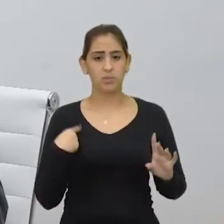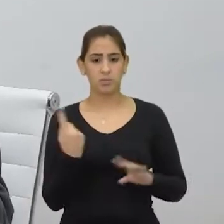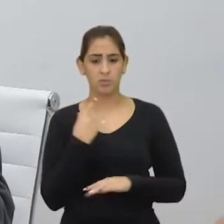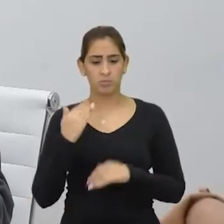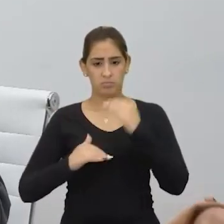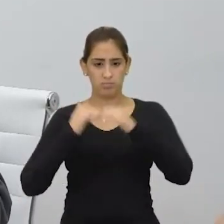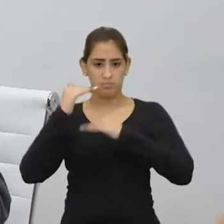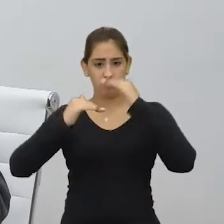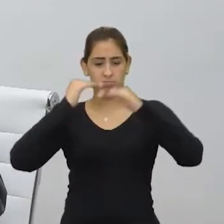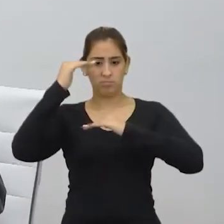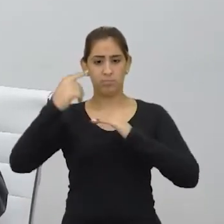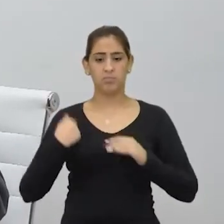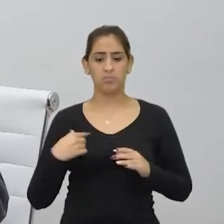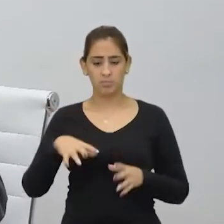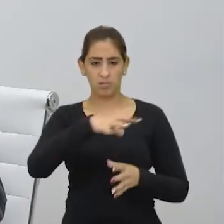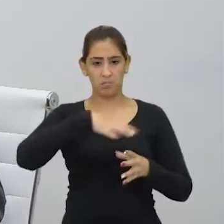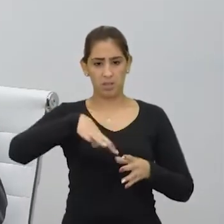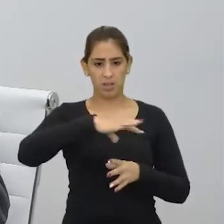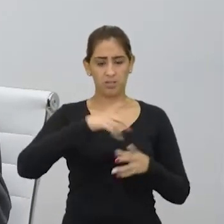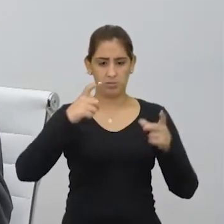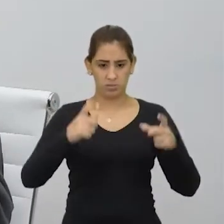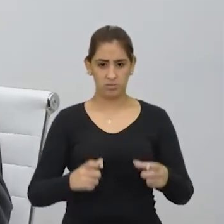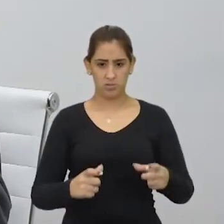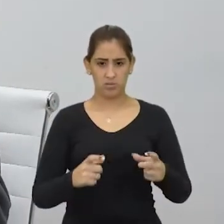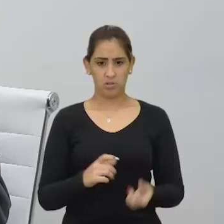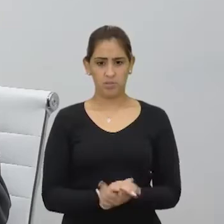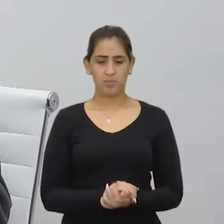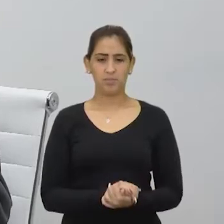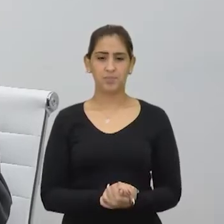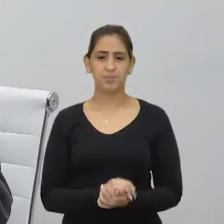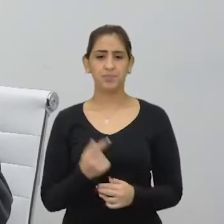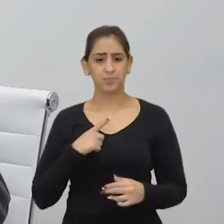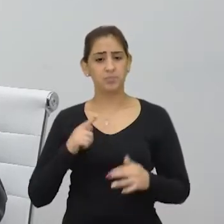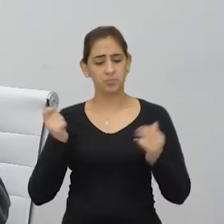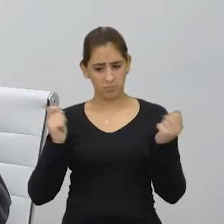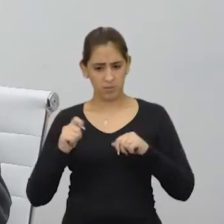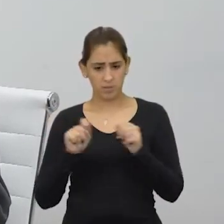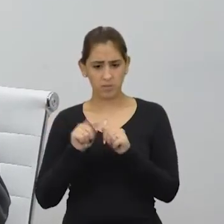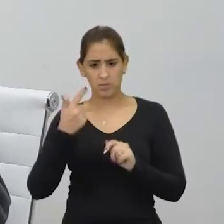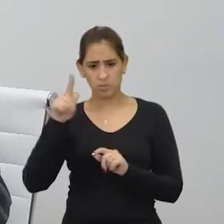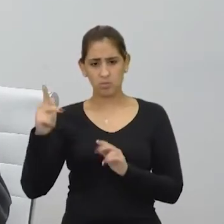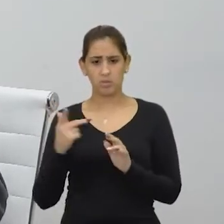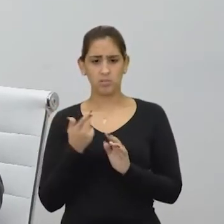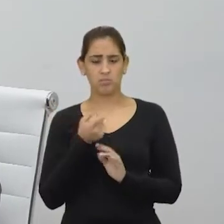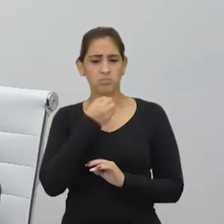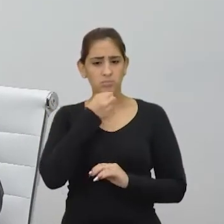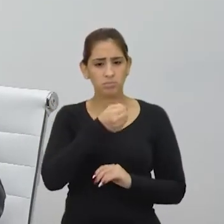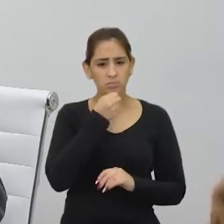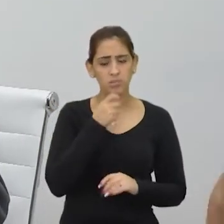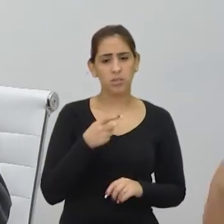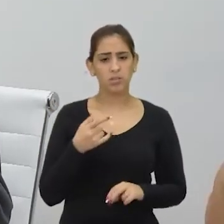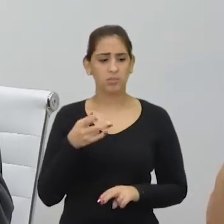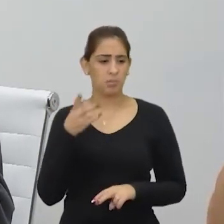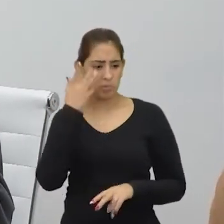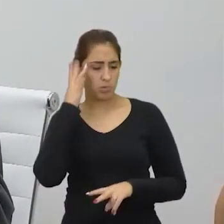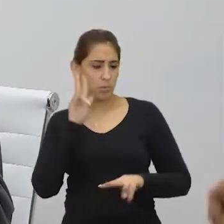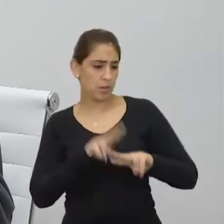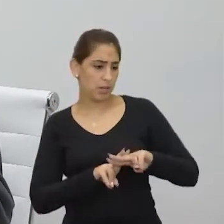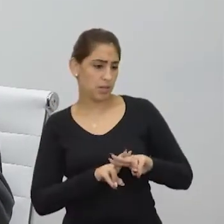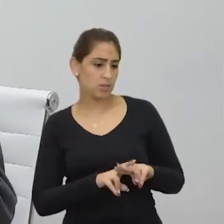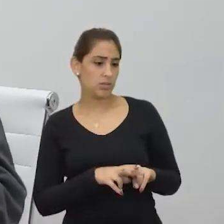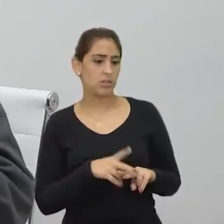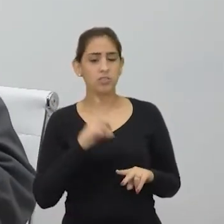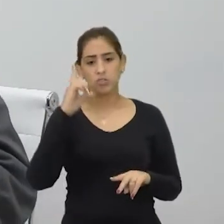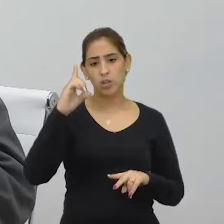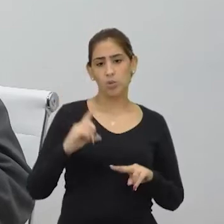sobre aquele ambiente. Daria para fazer outras reportagens? Sim, se fosse, por exemplo, um preso, ou o diretor do